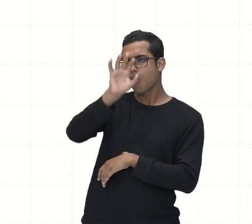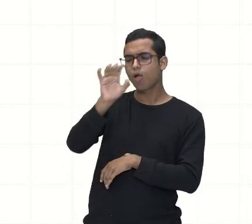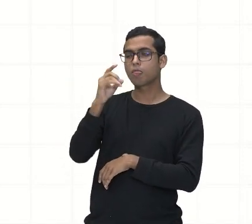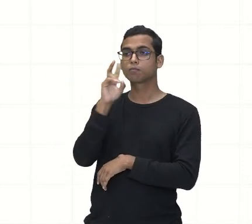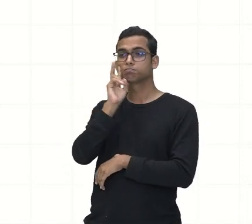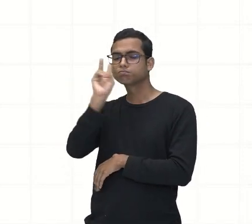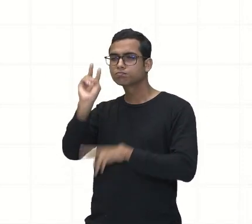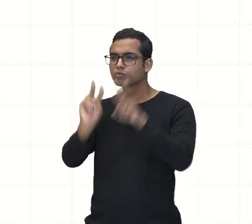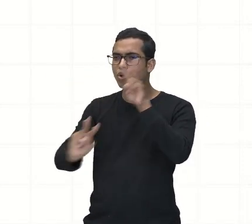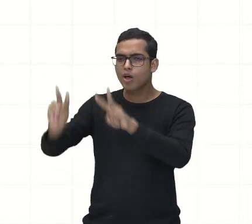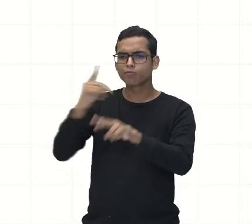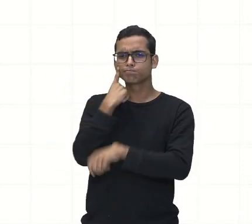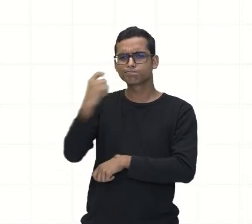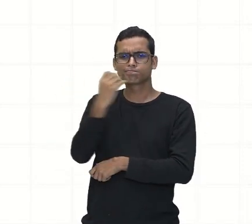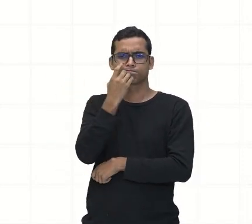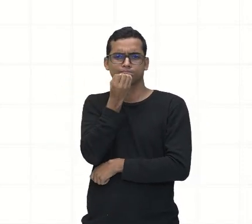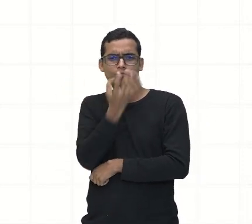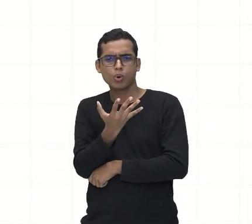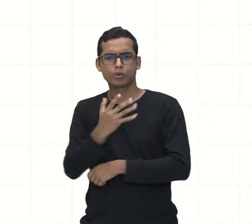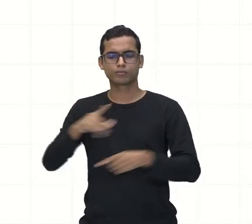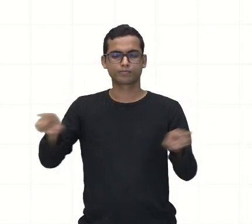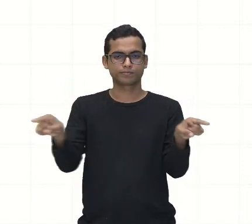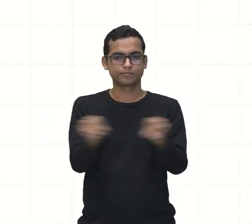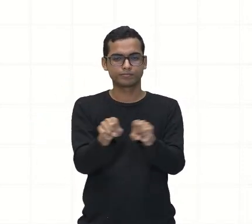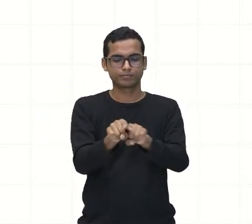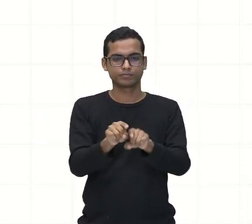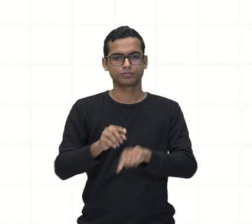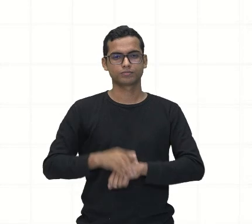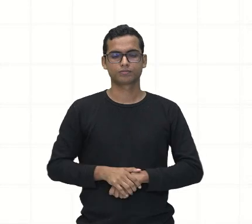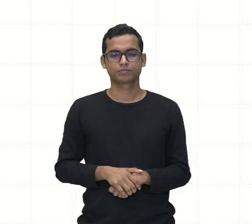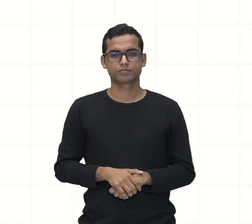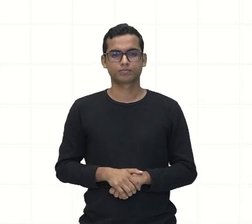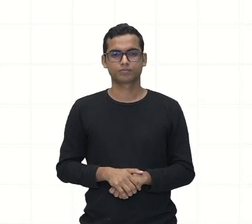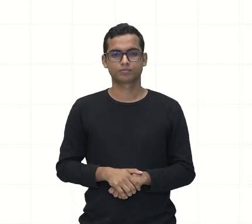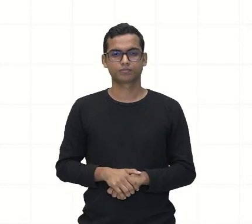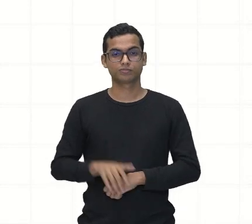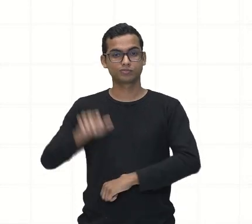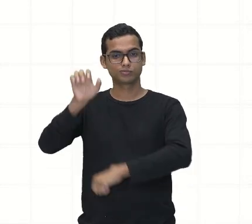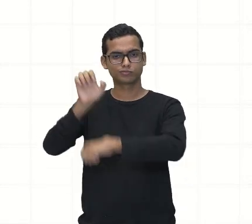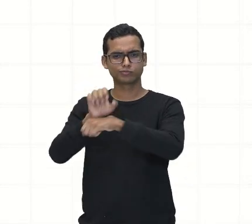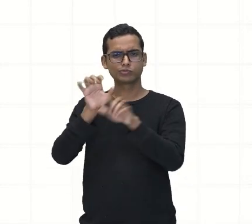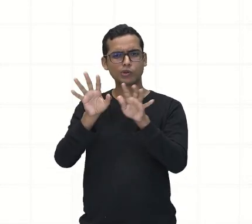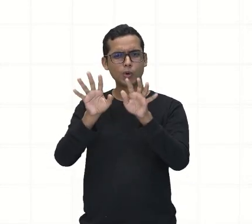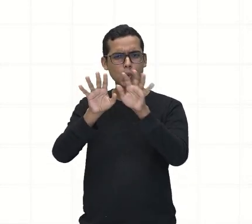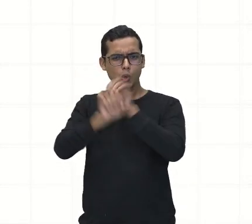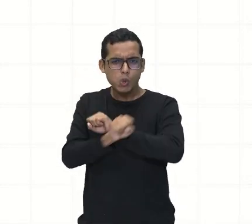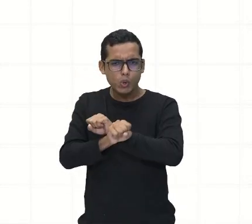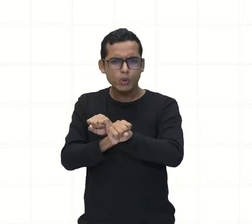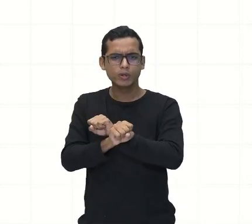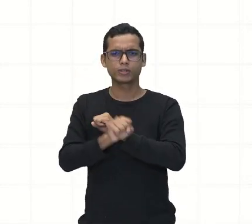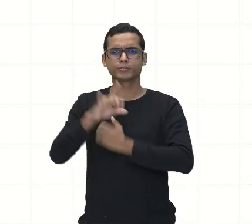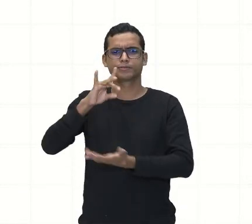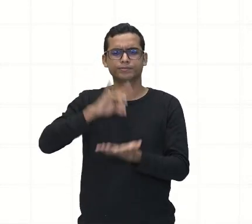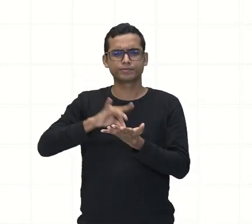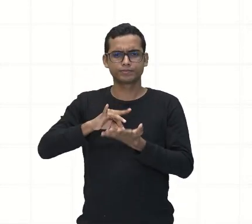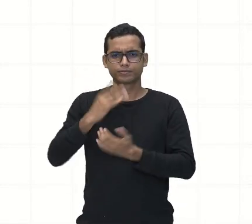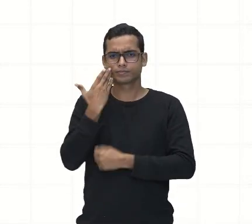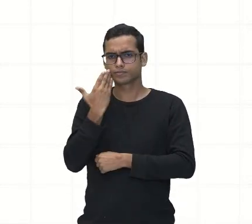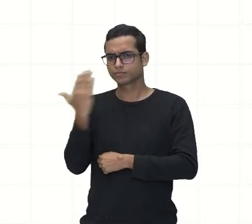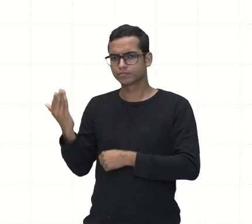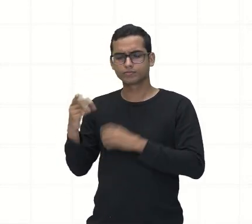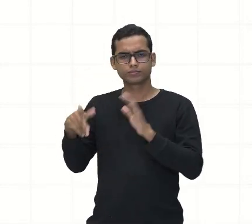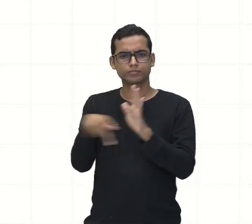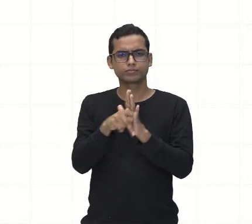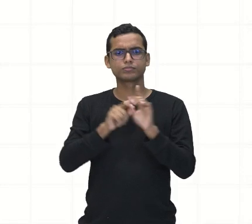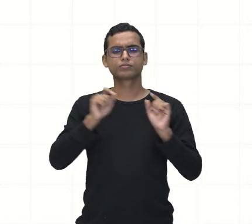interessante. Tudo bem? Por exemplo, aqui, ó, o estado que é mais escuro, né? A região que é mais escura aqui,